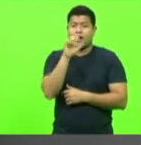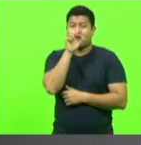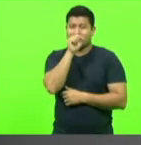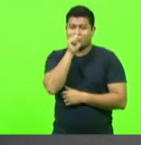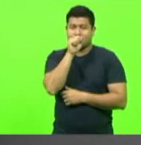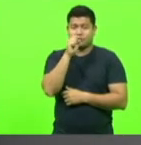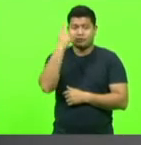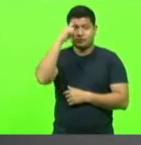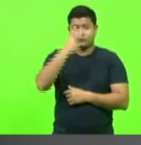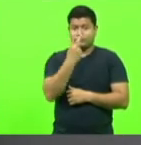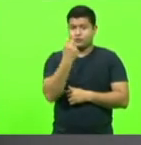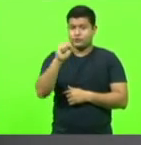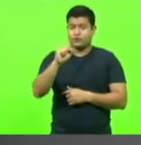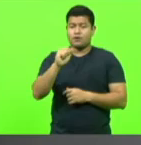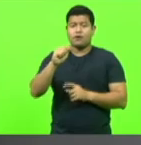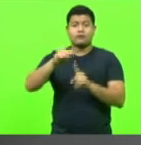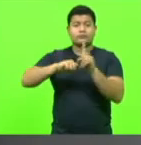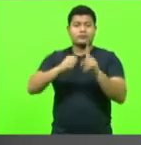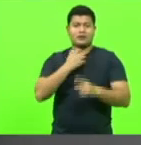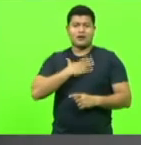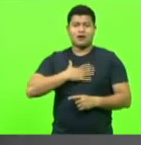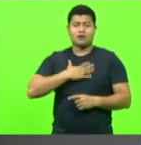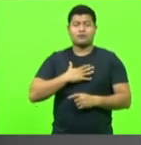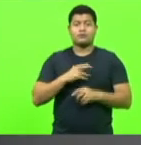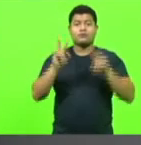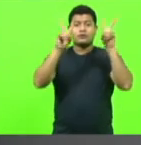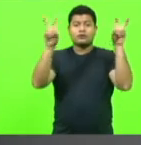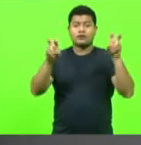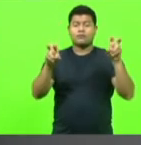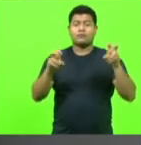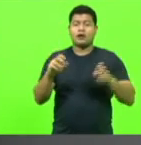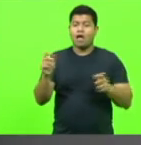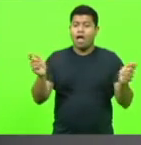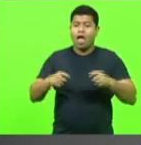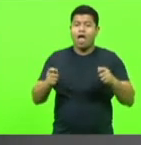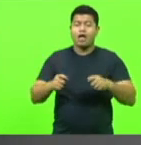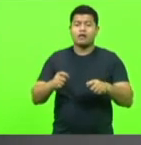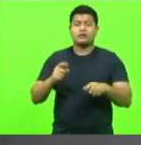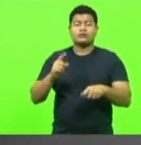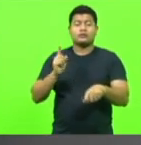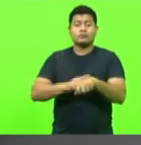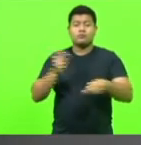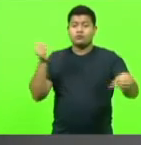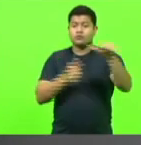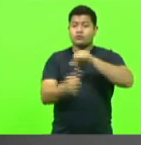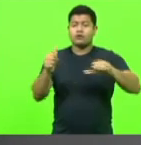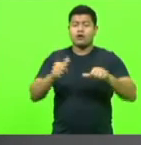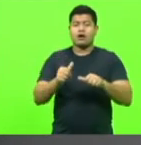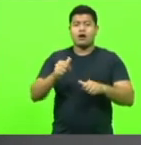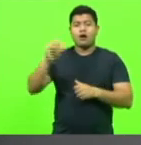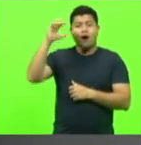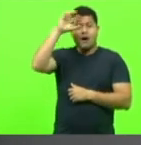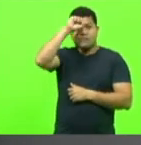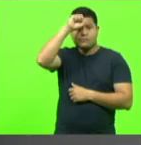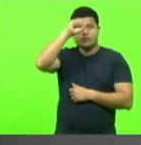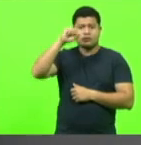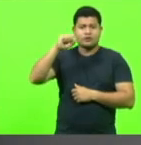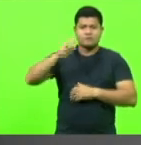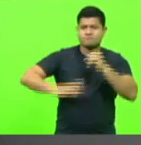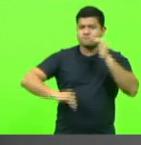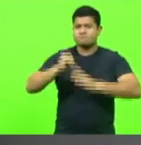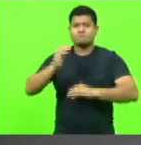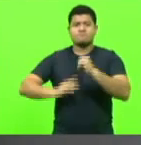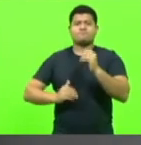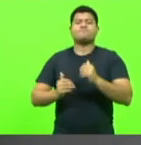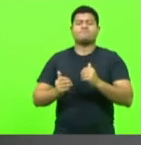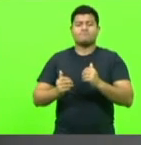vinte e oito de agosto este ano com o tema é tempo de transformar conhecimento em Ação apontando para